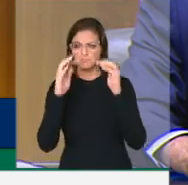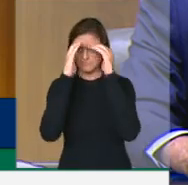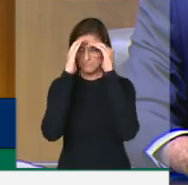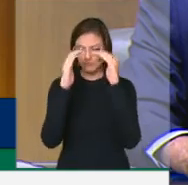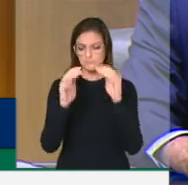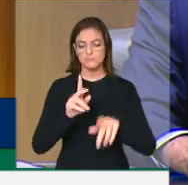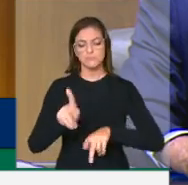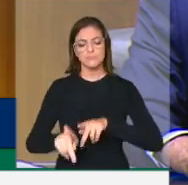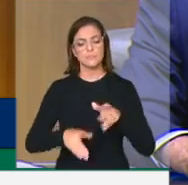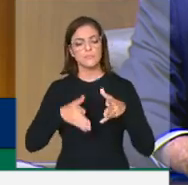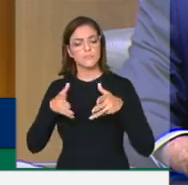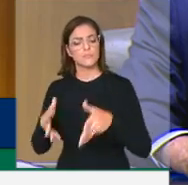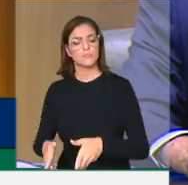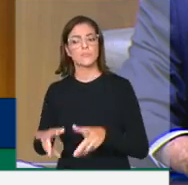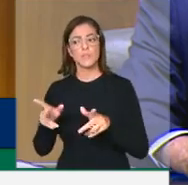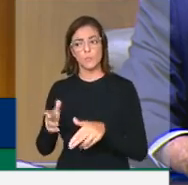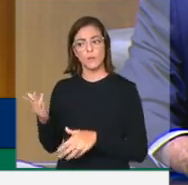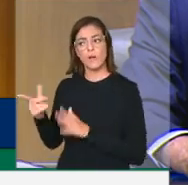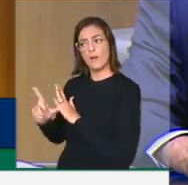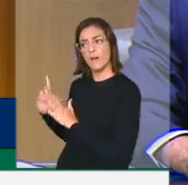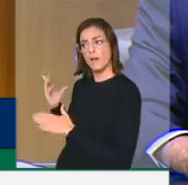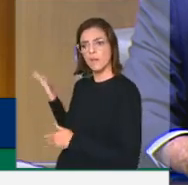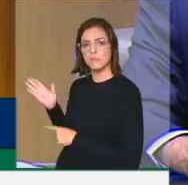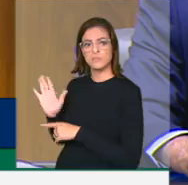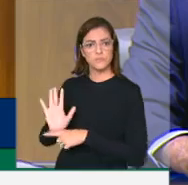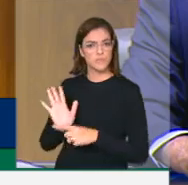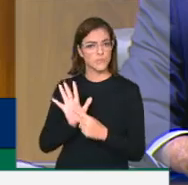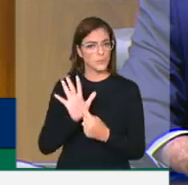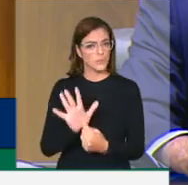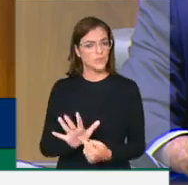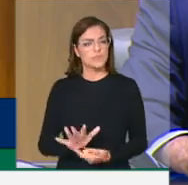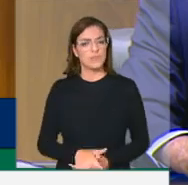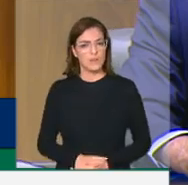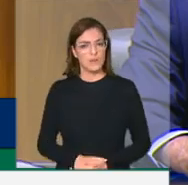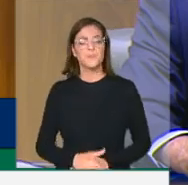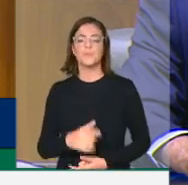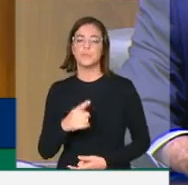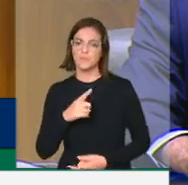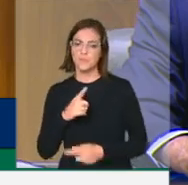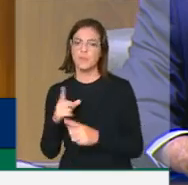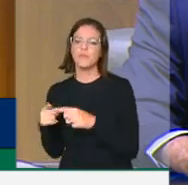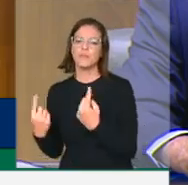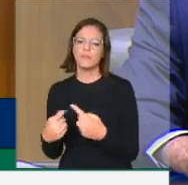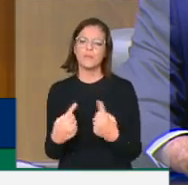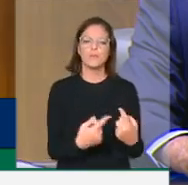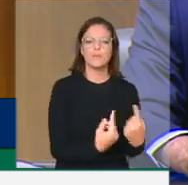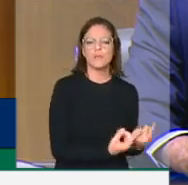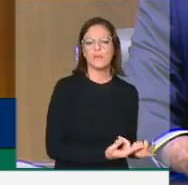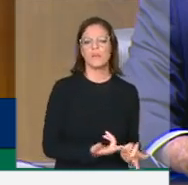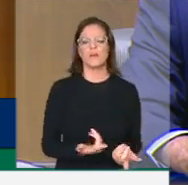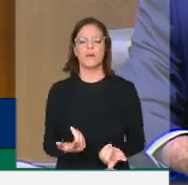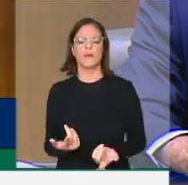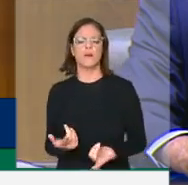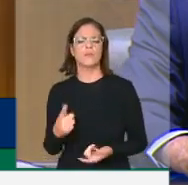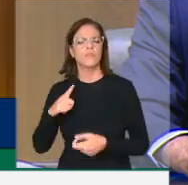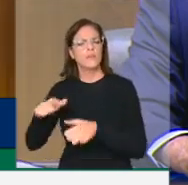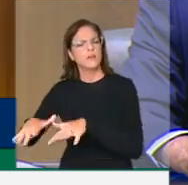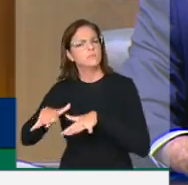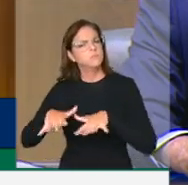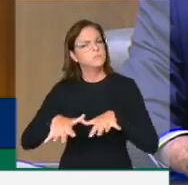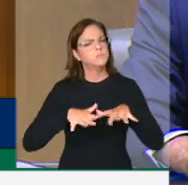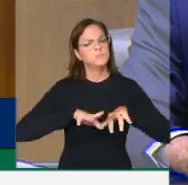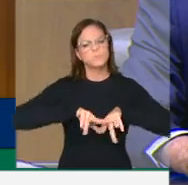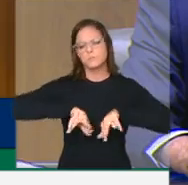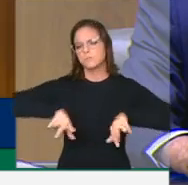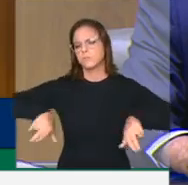social, conforme o vídeo que foi apresentado. Tivemos as audiências aqui apresentada pelo vídeo. A